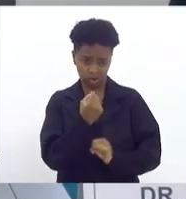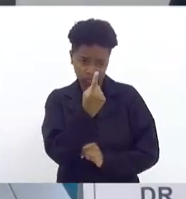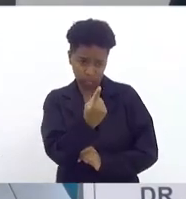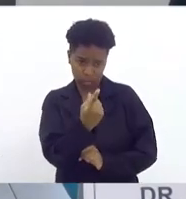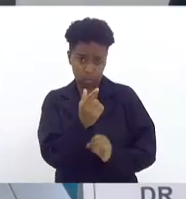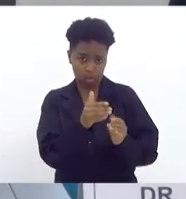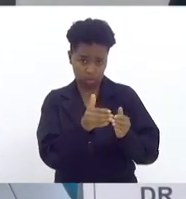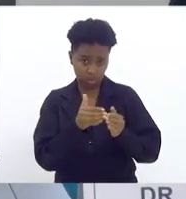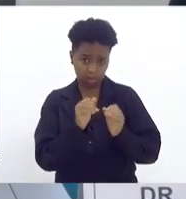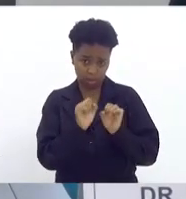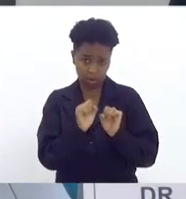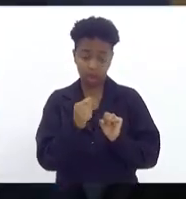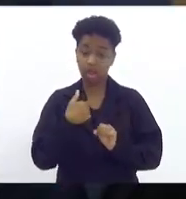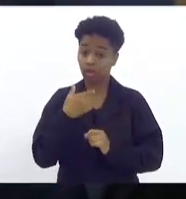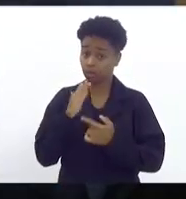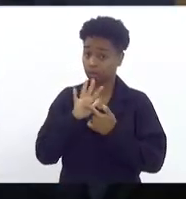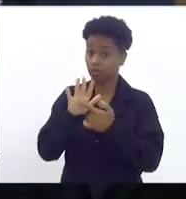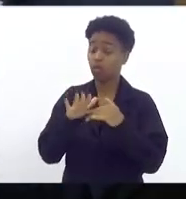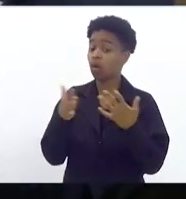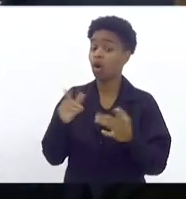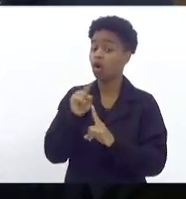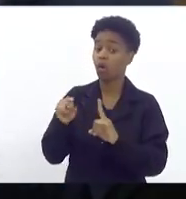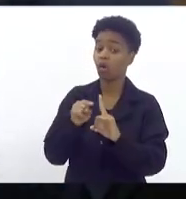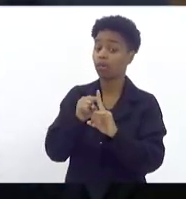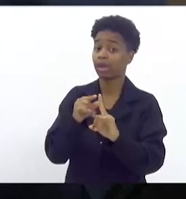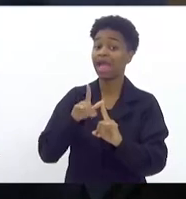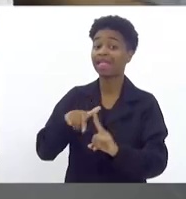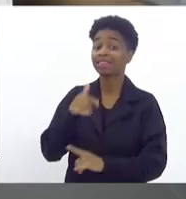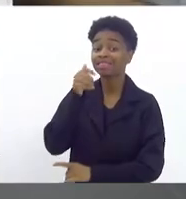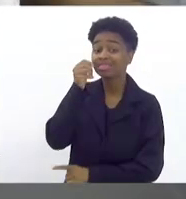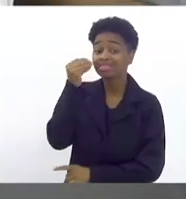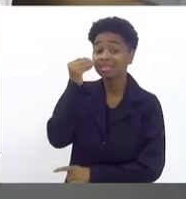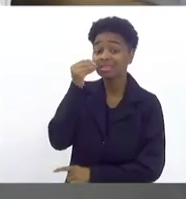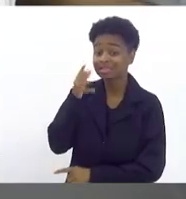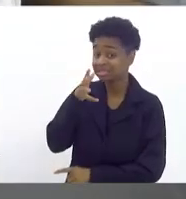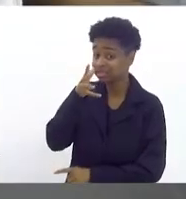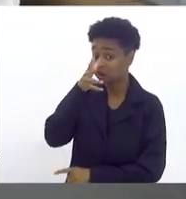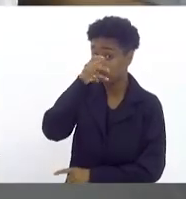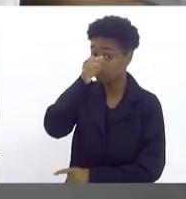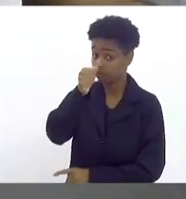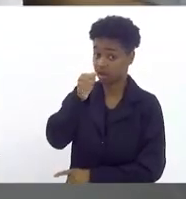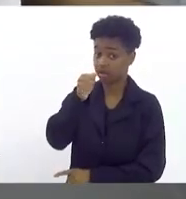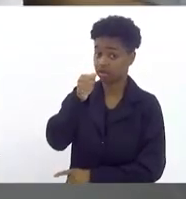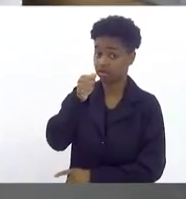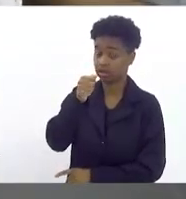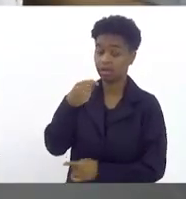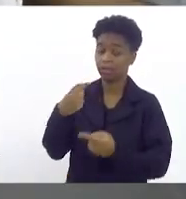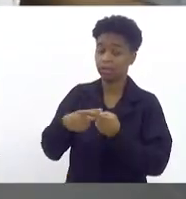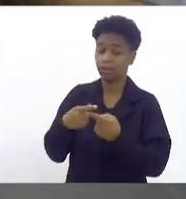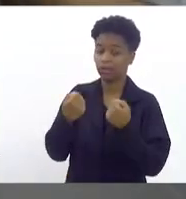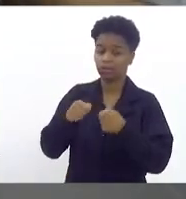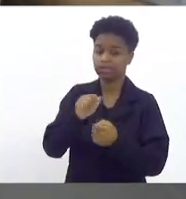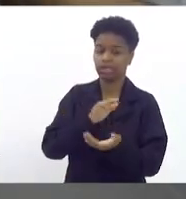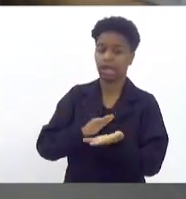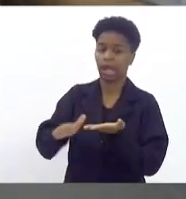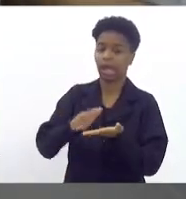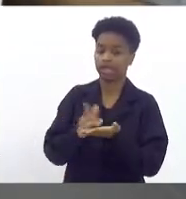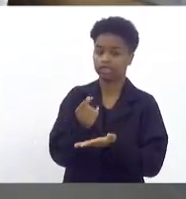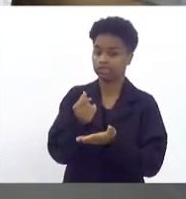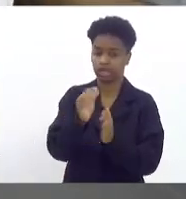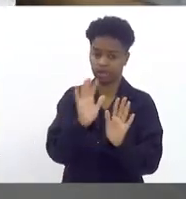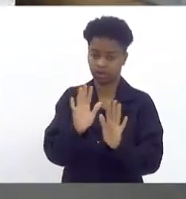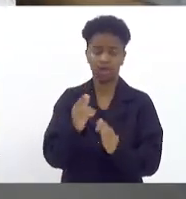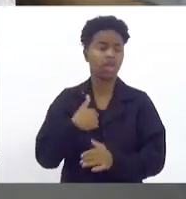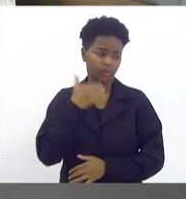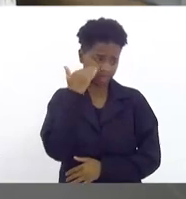já digo qual é o objetivo dessa entrevista, tentar perfeito. Salvar uma perfeito. Parte perfeito. Que não implique em custos, etc. Mas entende